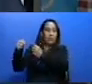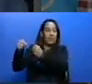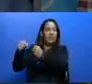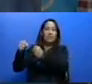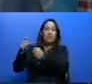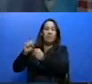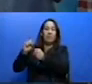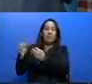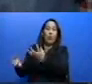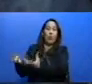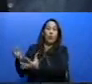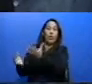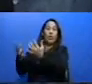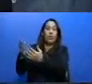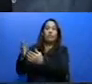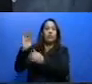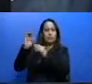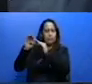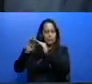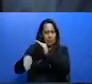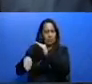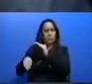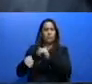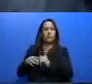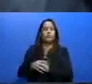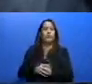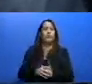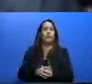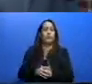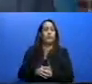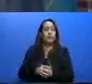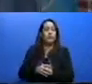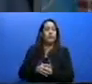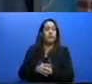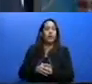ambiente. Ele pode passar de um elemento para o outro.